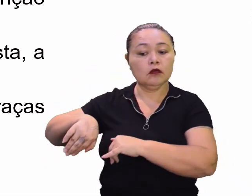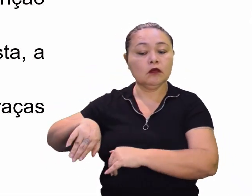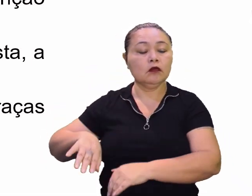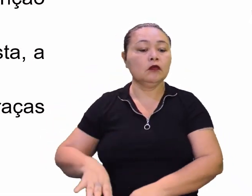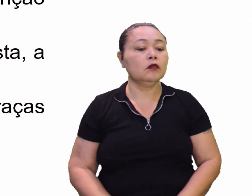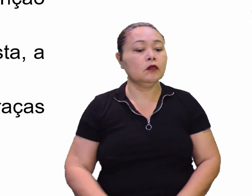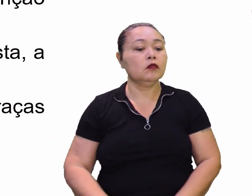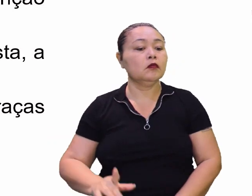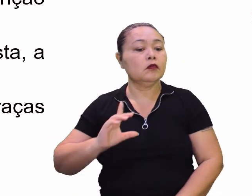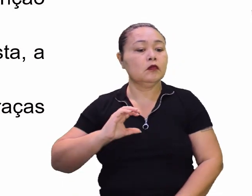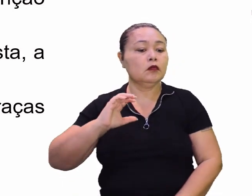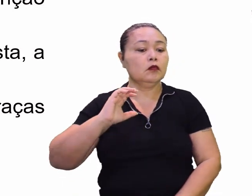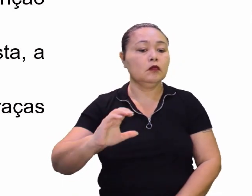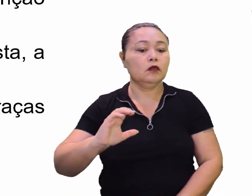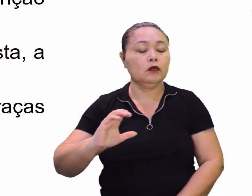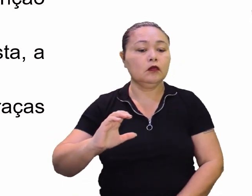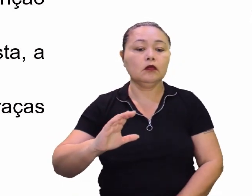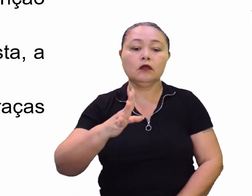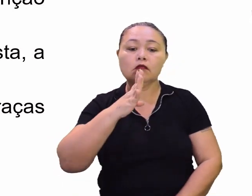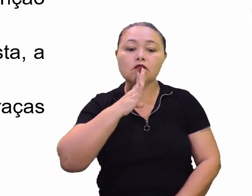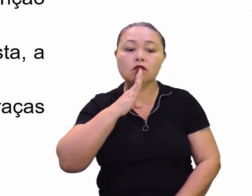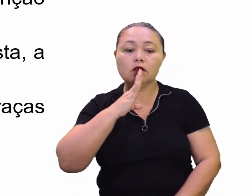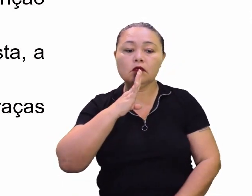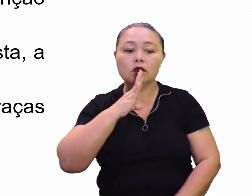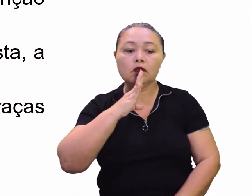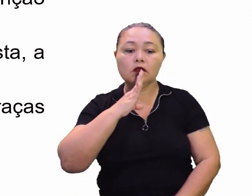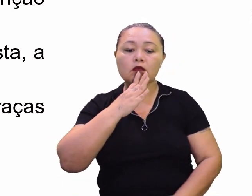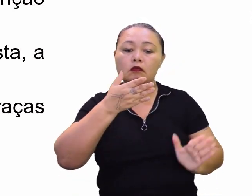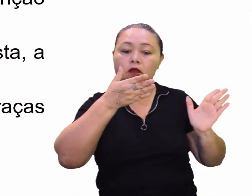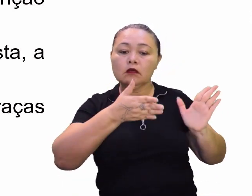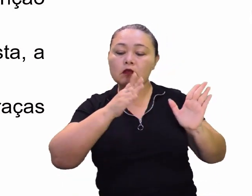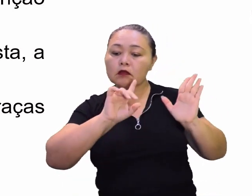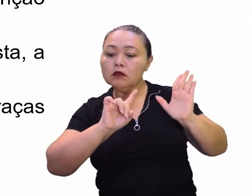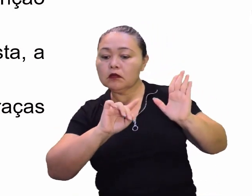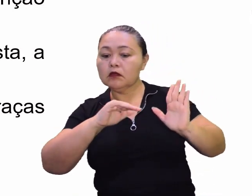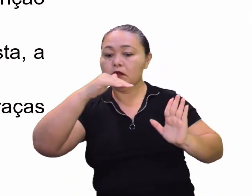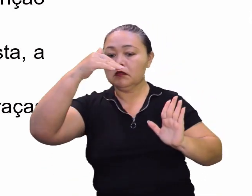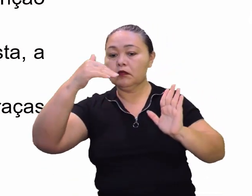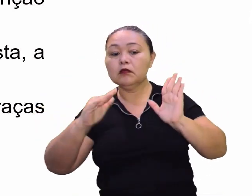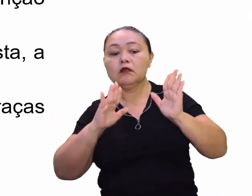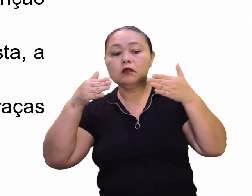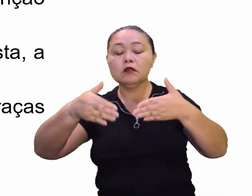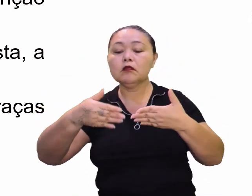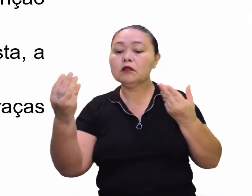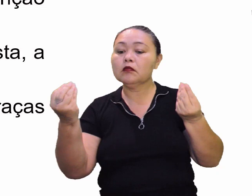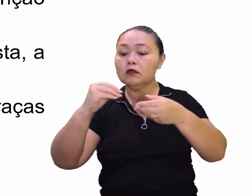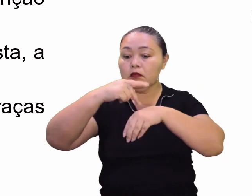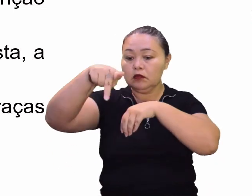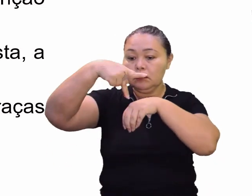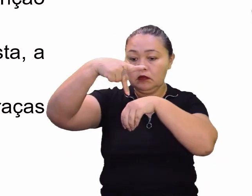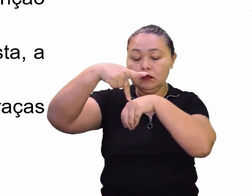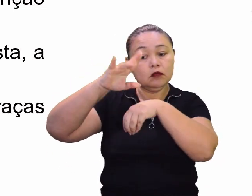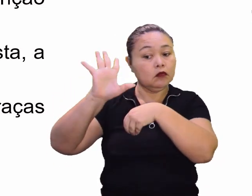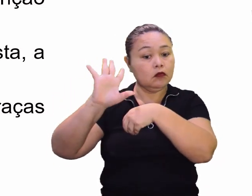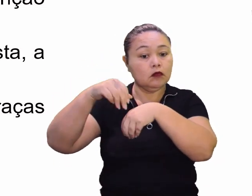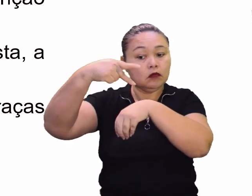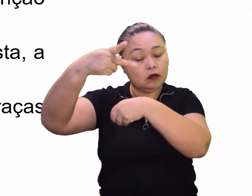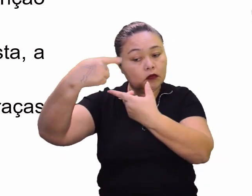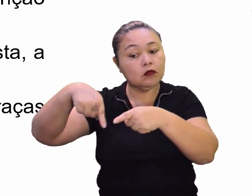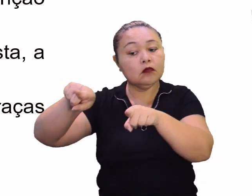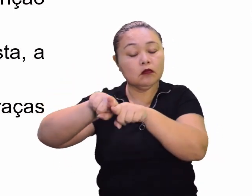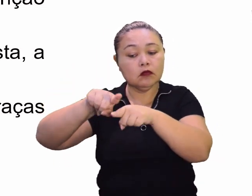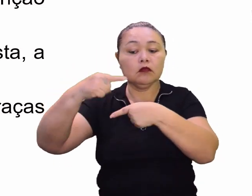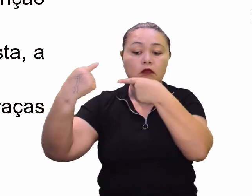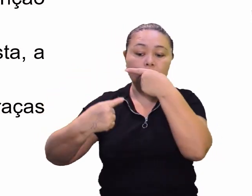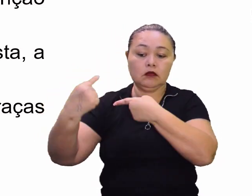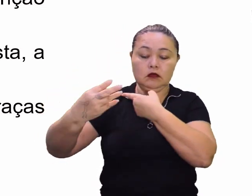A C. Conheceu o período de altos e baixos em função da conjuntura externa. Não só das externas, mas da própria